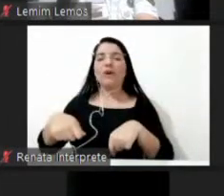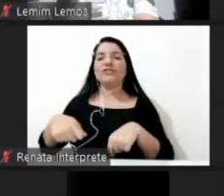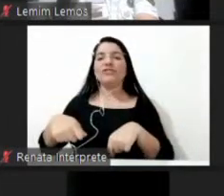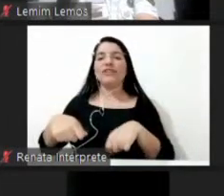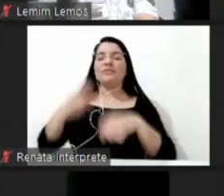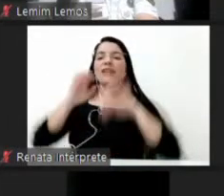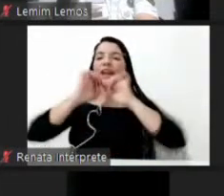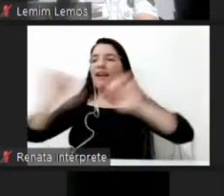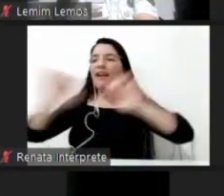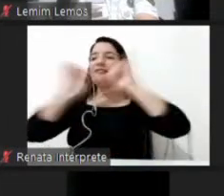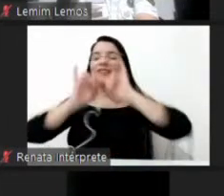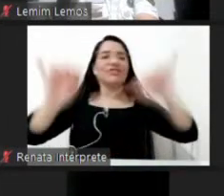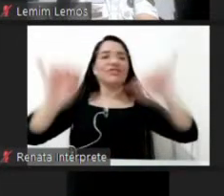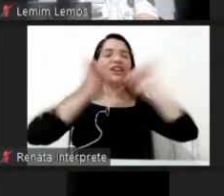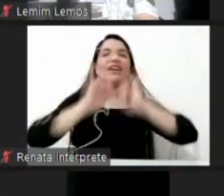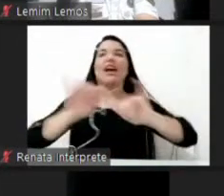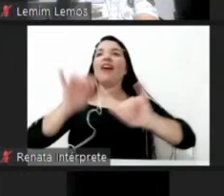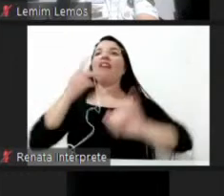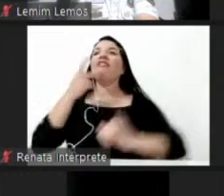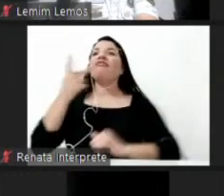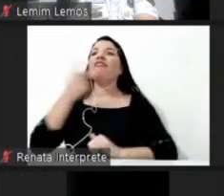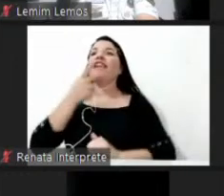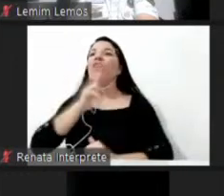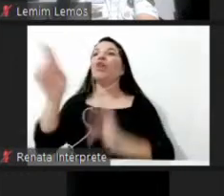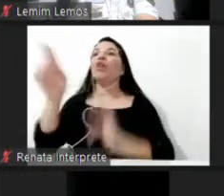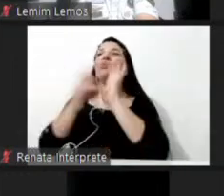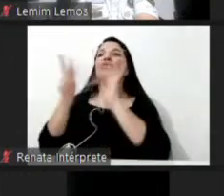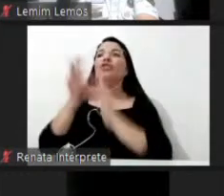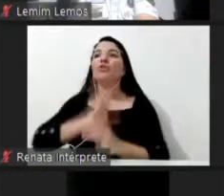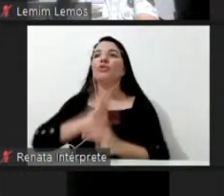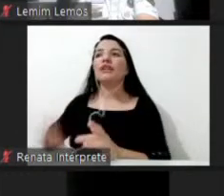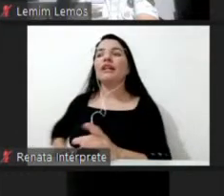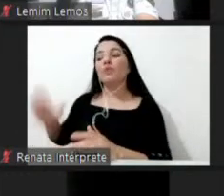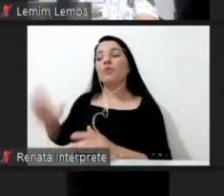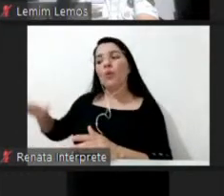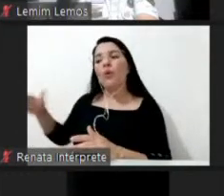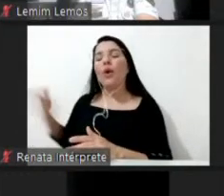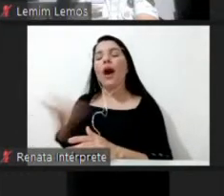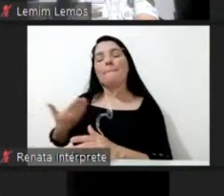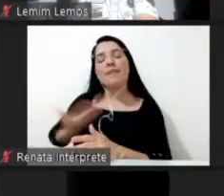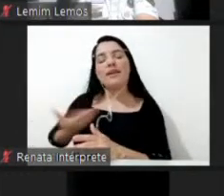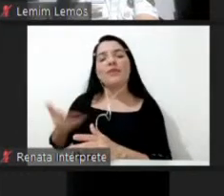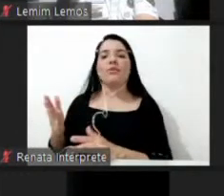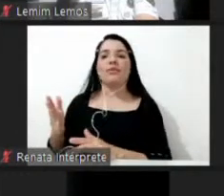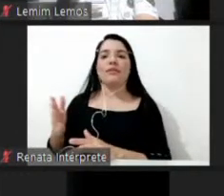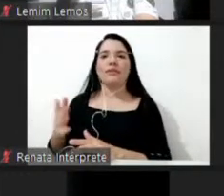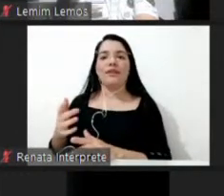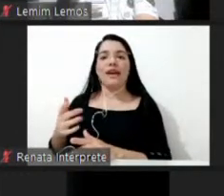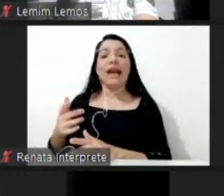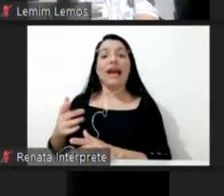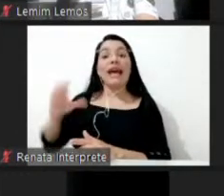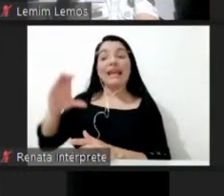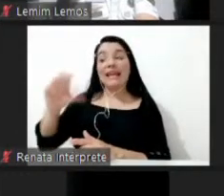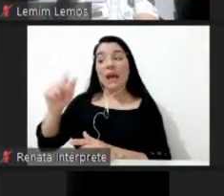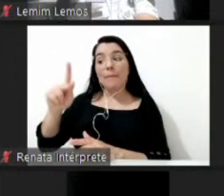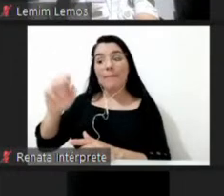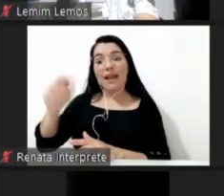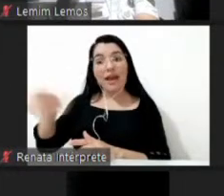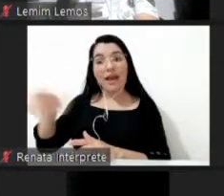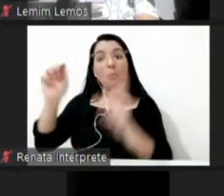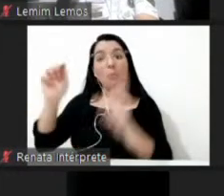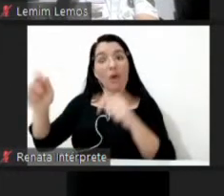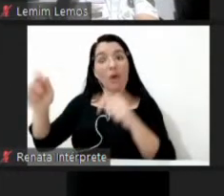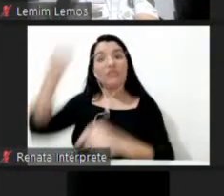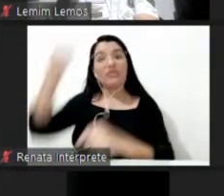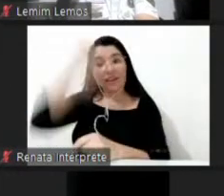Cristo ao companheirinho. E o capelão pode ser qualquer um de nós. Basta levantar a mão, eis-me aqui,